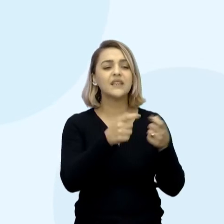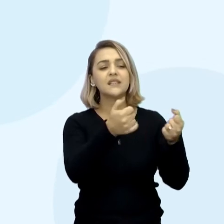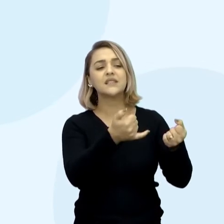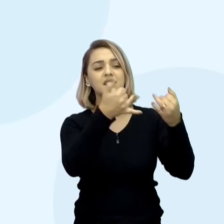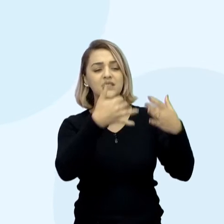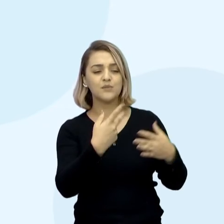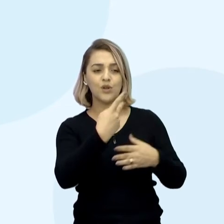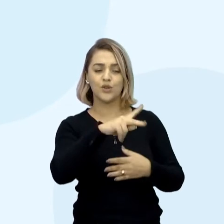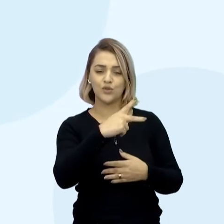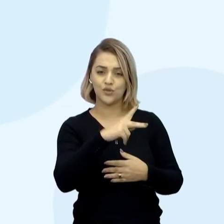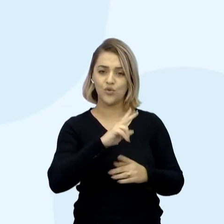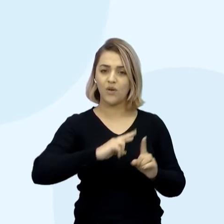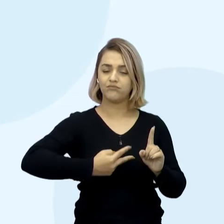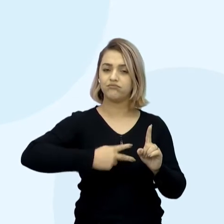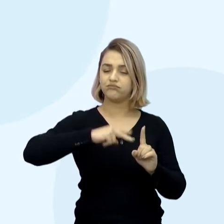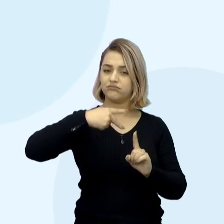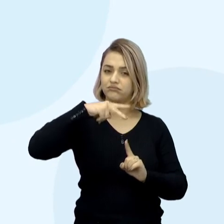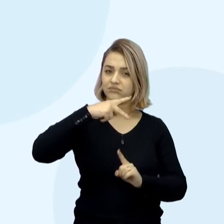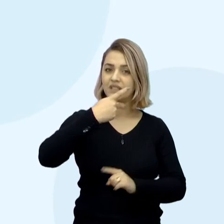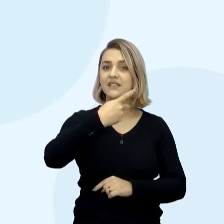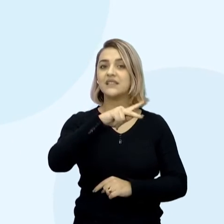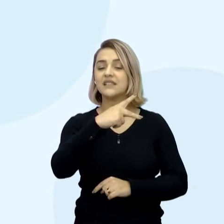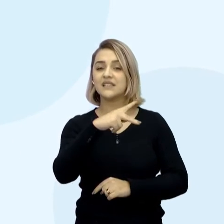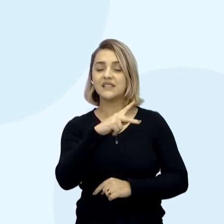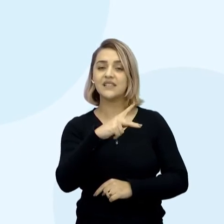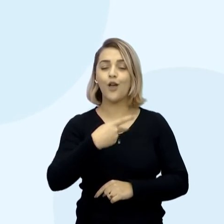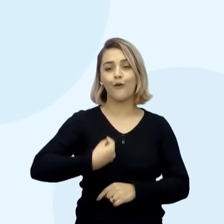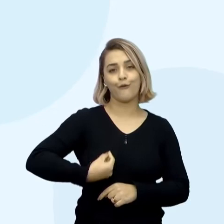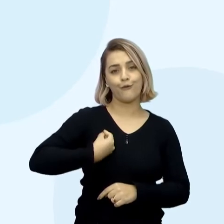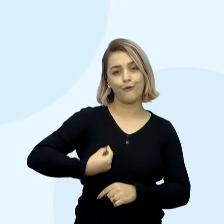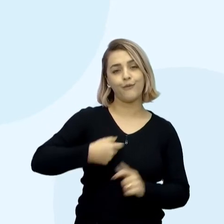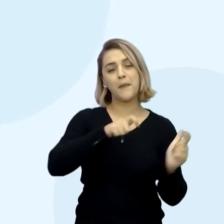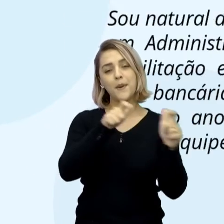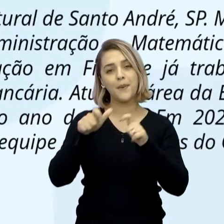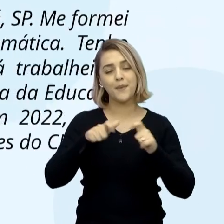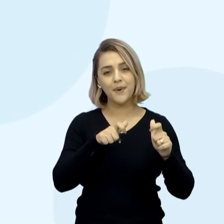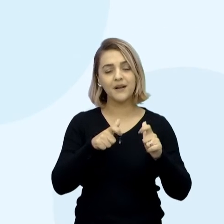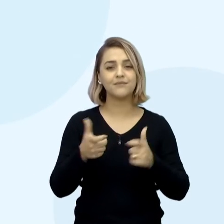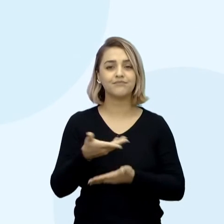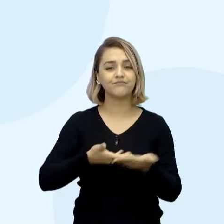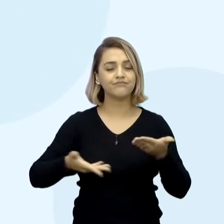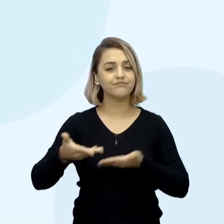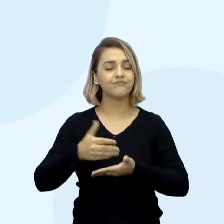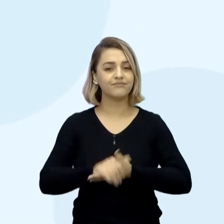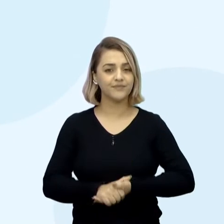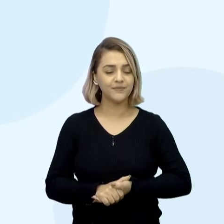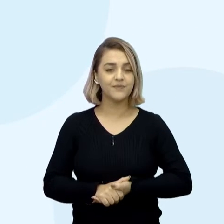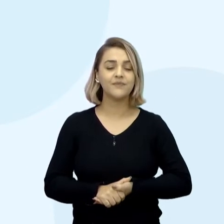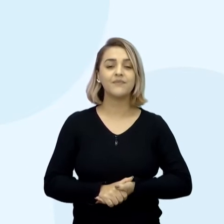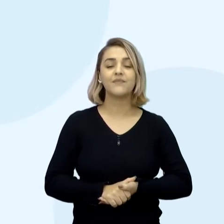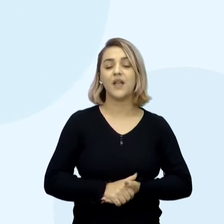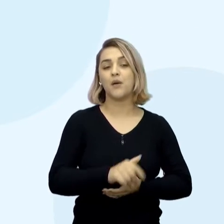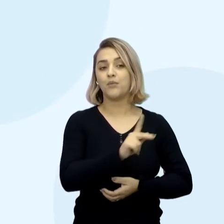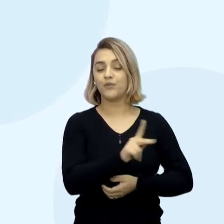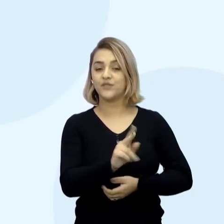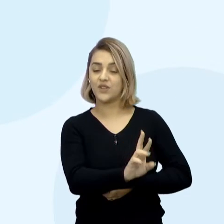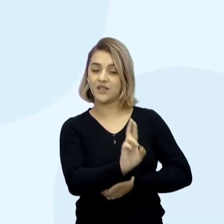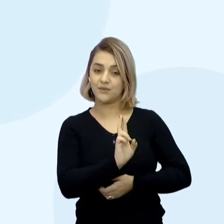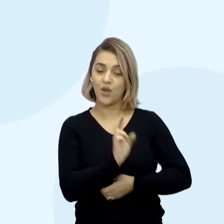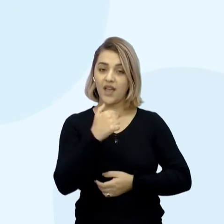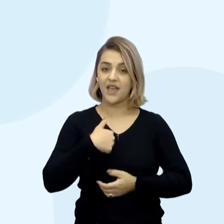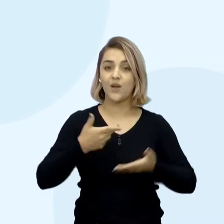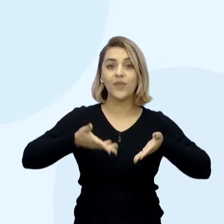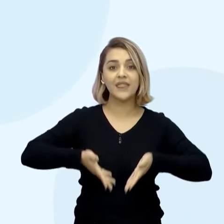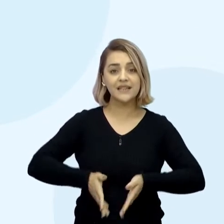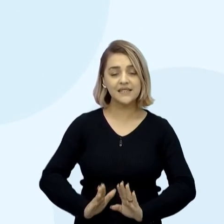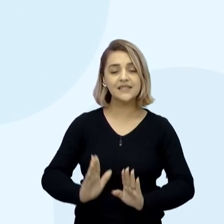pouco sobre a sua trajetória e seus espaços de vivência. O que a professora respondeu? Sou natural de